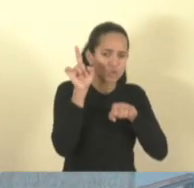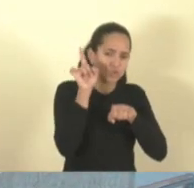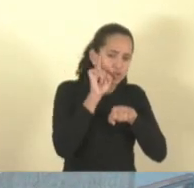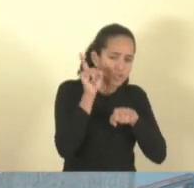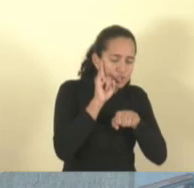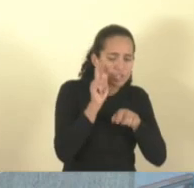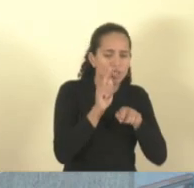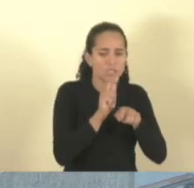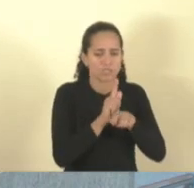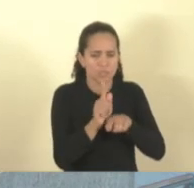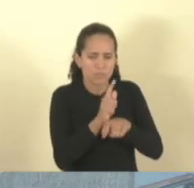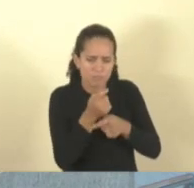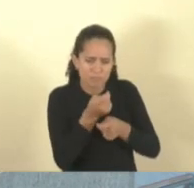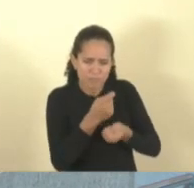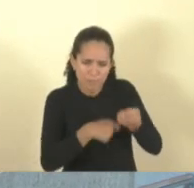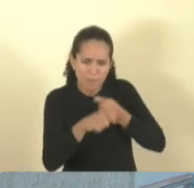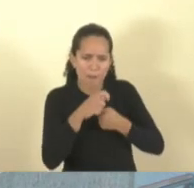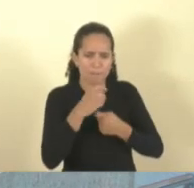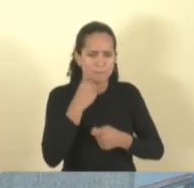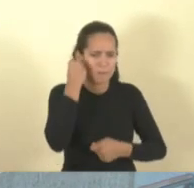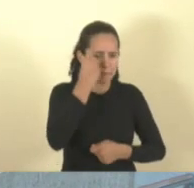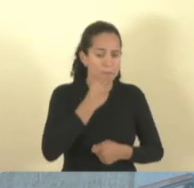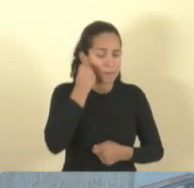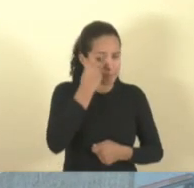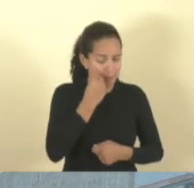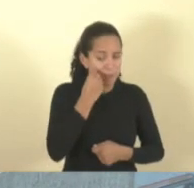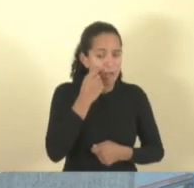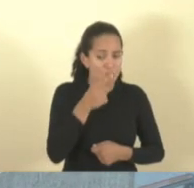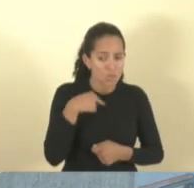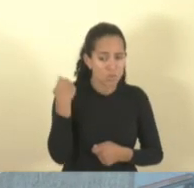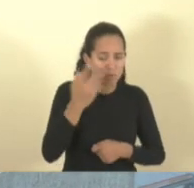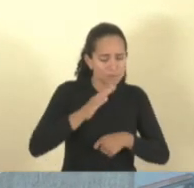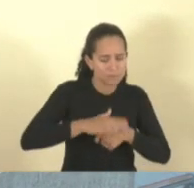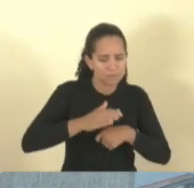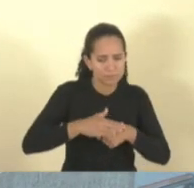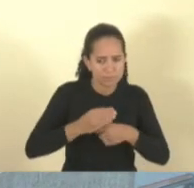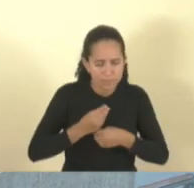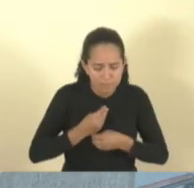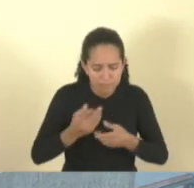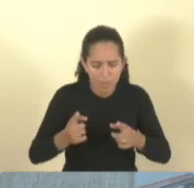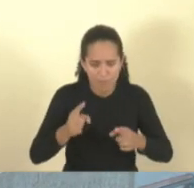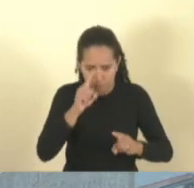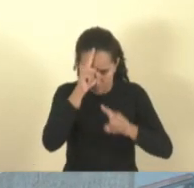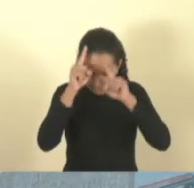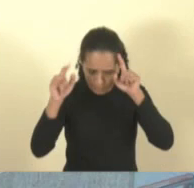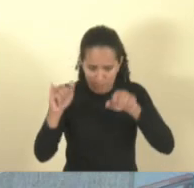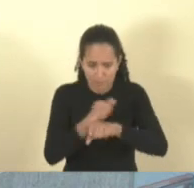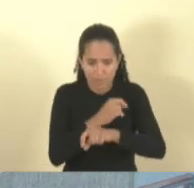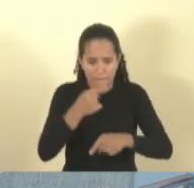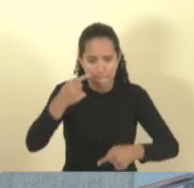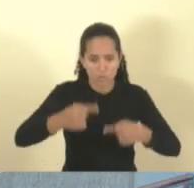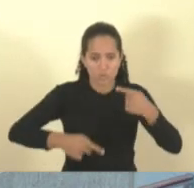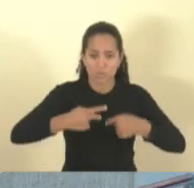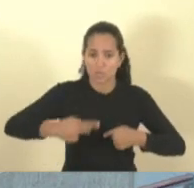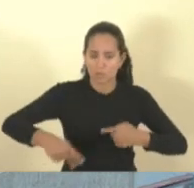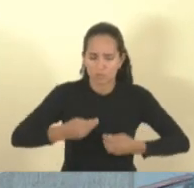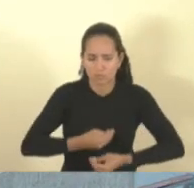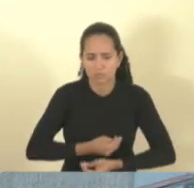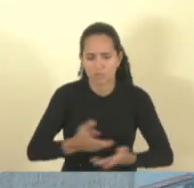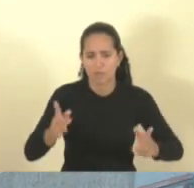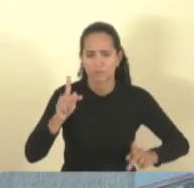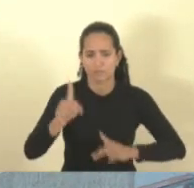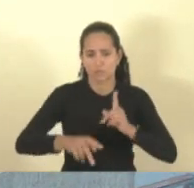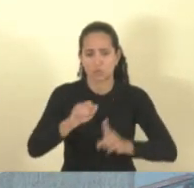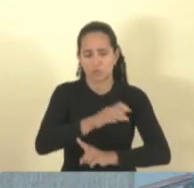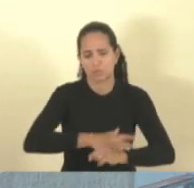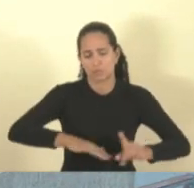possa implementar políticas públicas e levar resultado para a sociedade. Então, Janete, parabéns